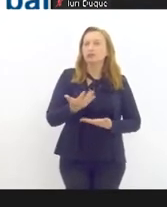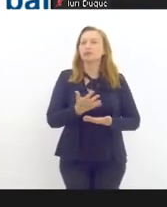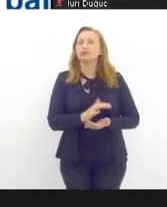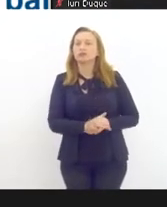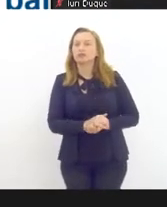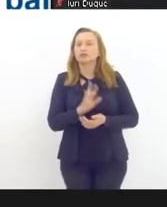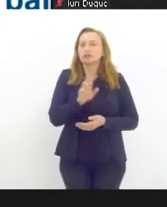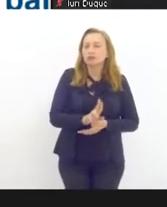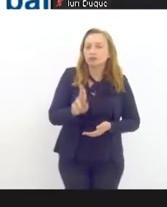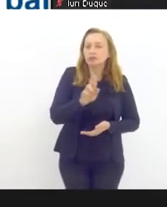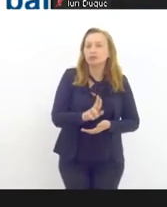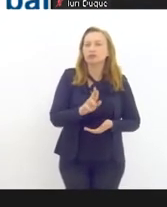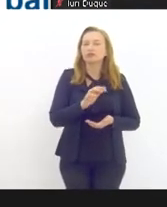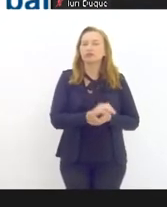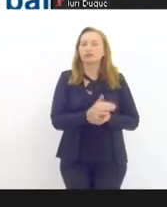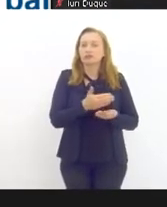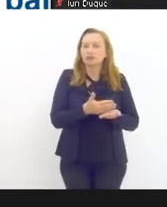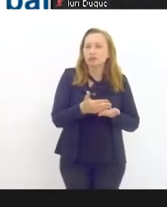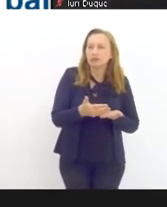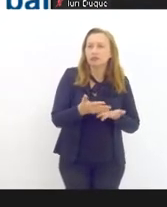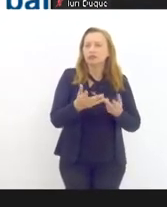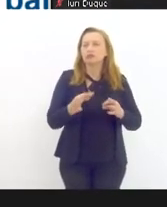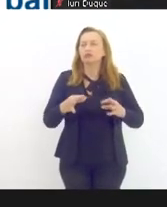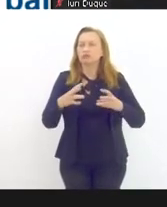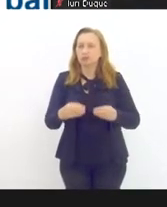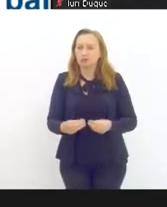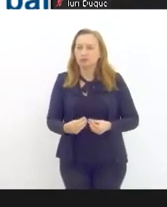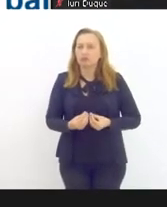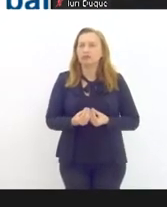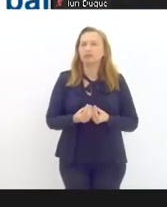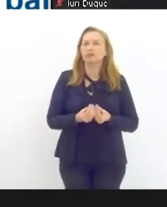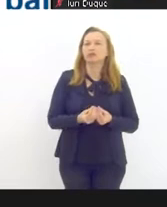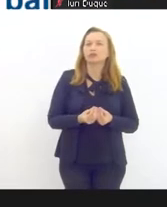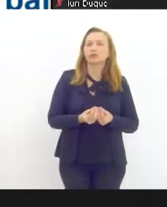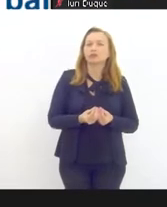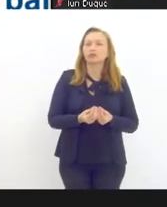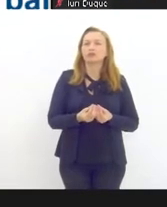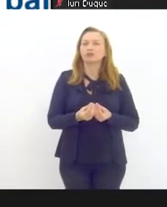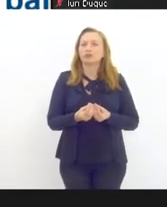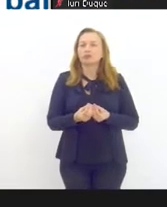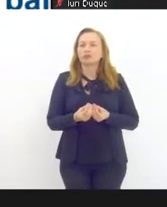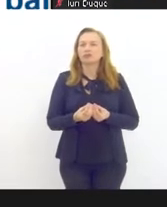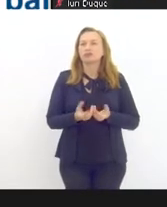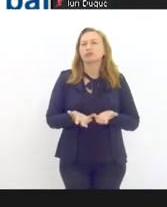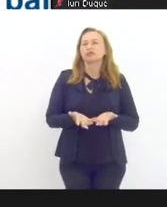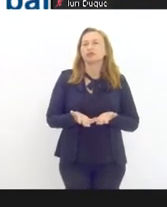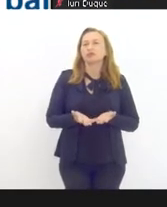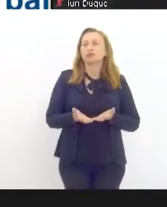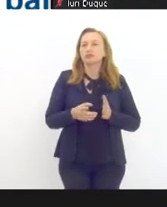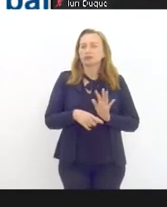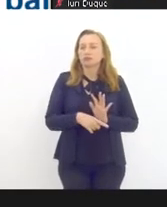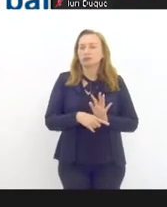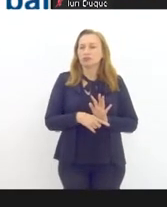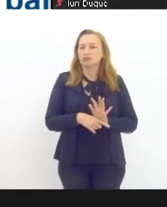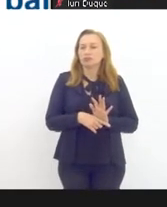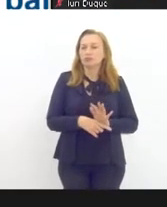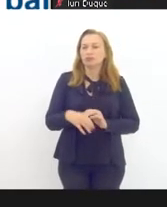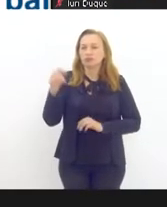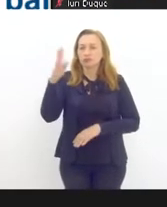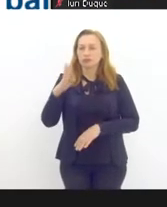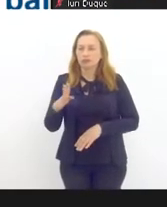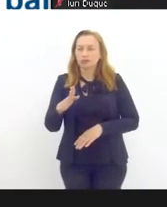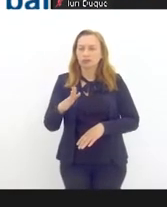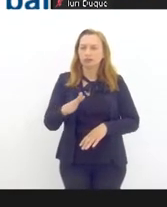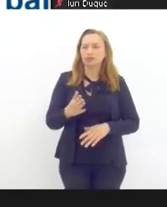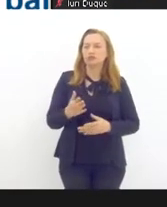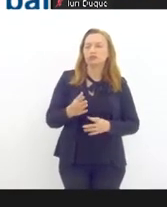gente utilizando o princípio de equidade, a dimensão socioeconômica também, e o Auxílio Brasil como uma variável que a gente acredita que mais reflete aí